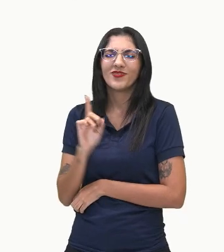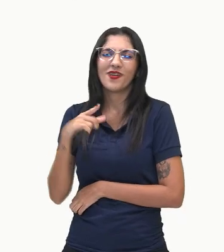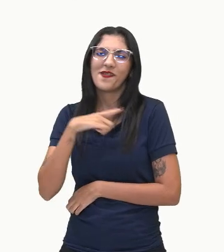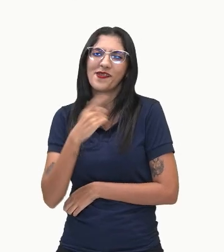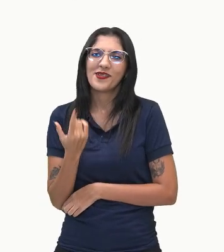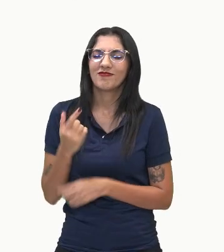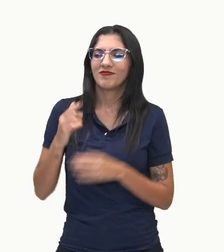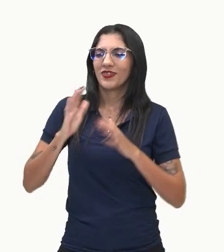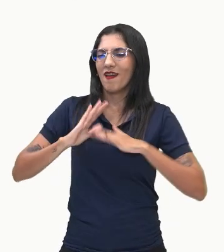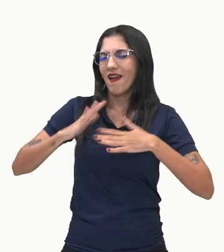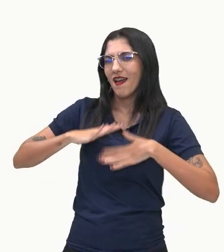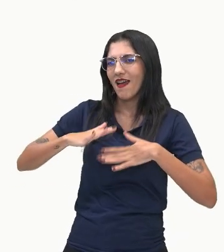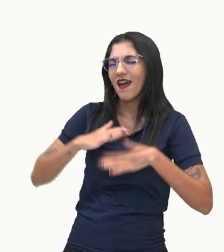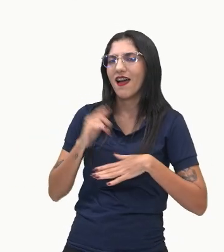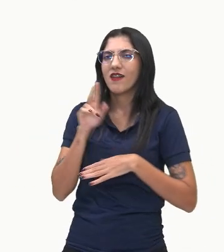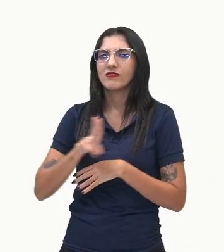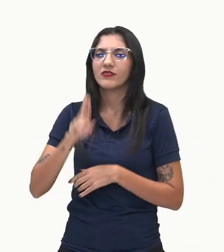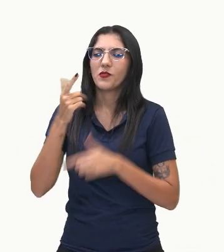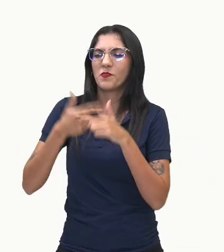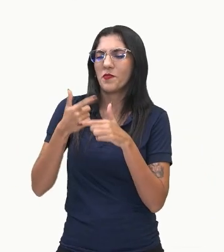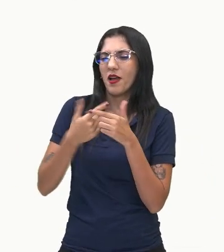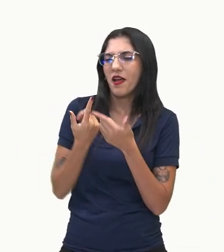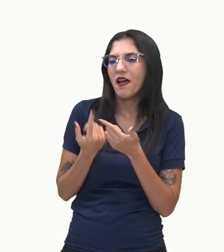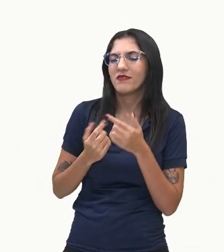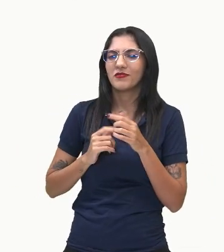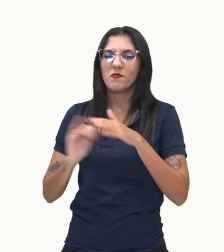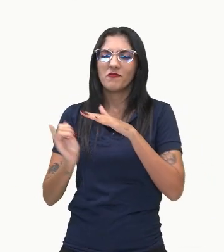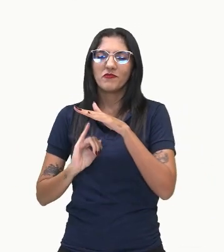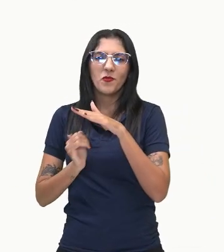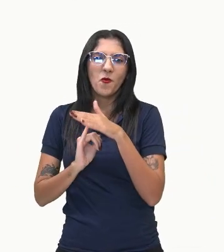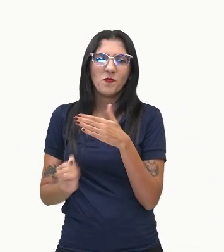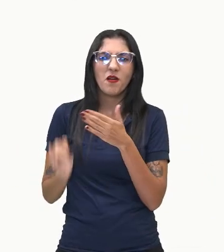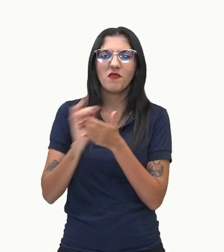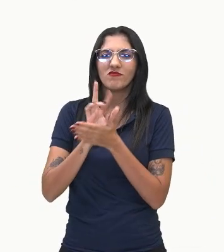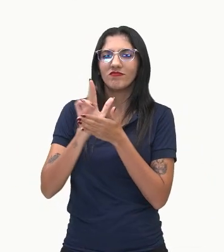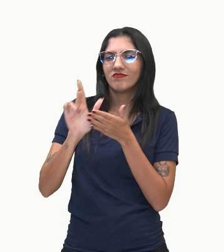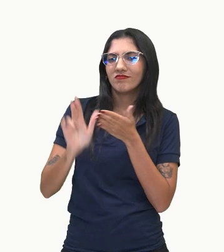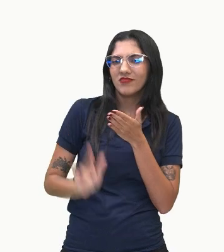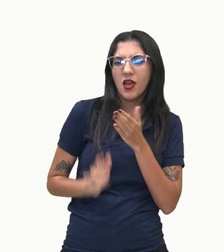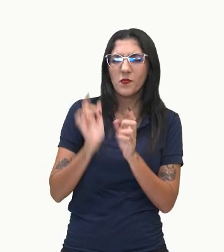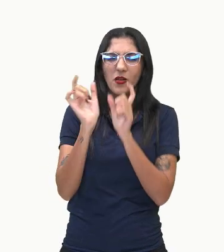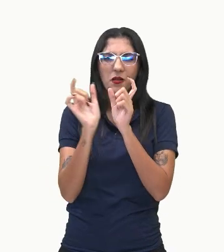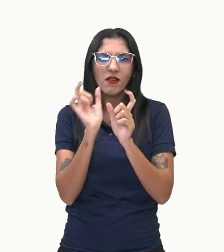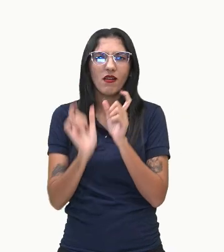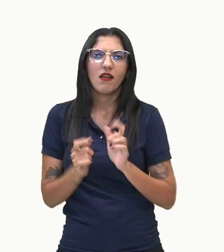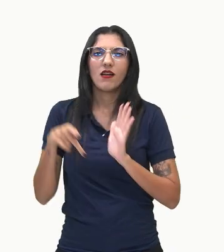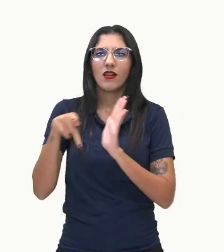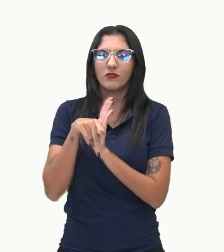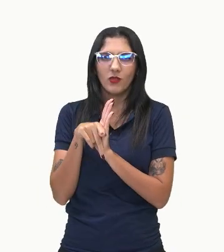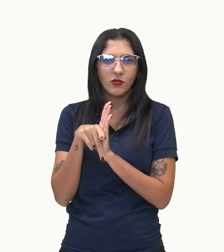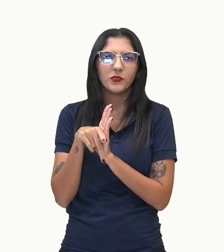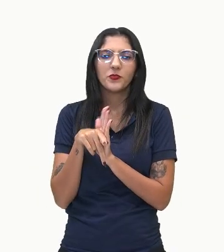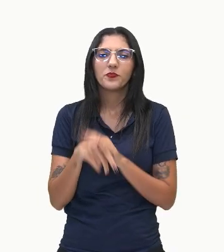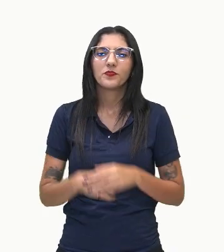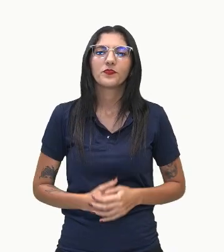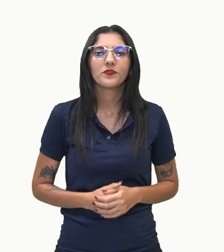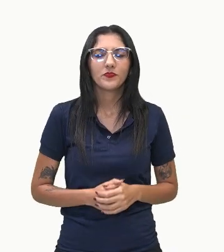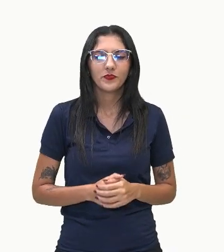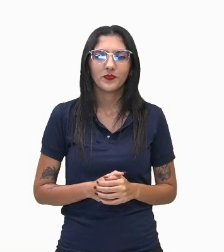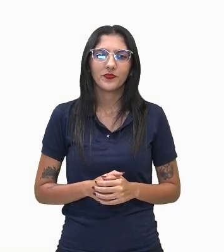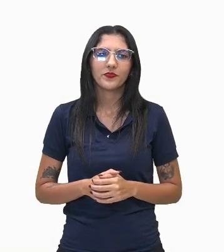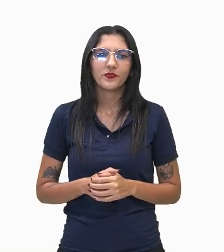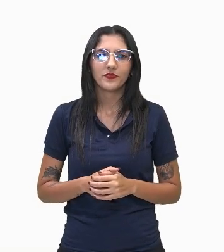descontraído, usa gírias como treco, bagulho, rango, né? E seguindo, eles